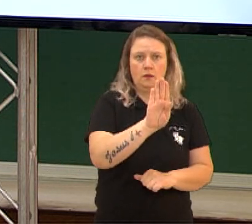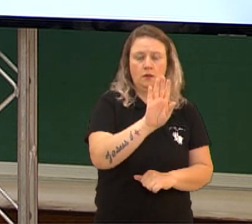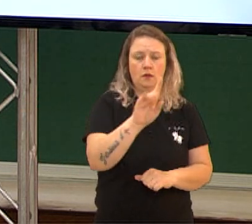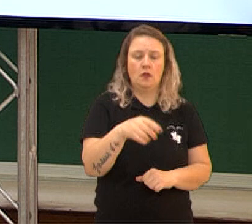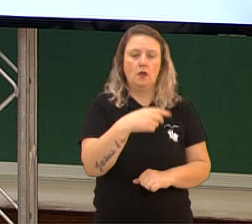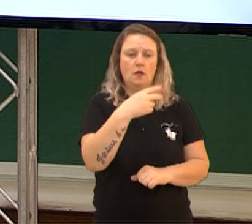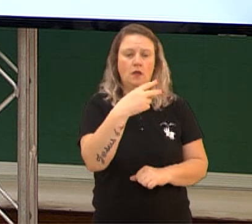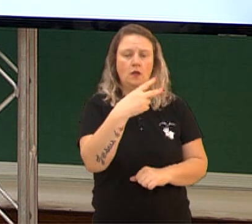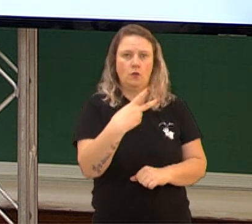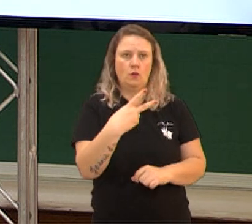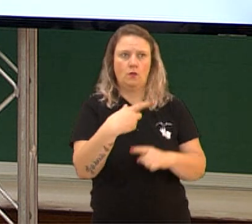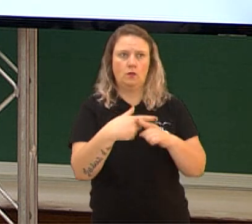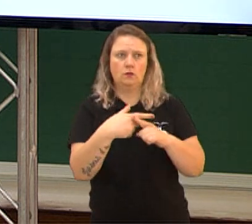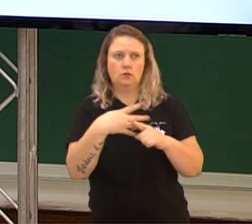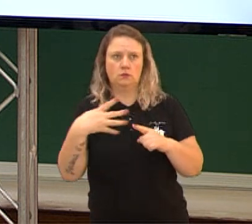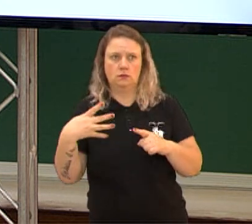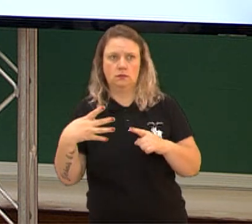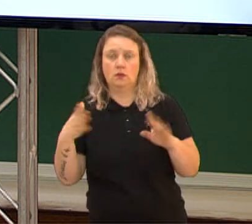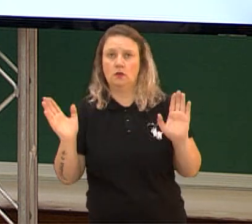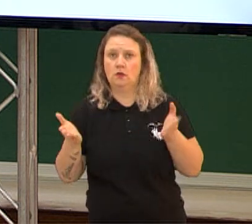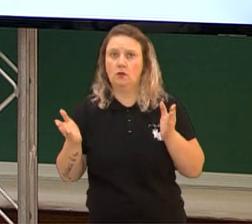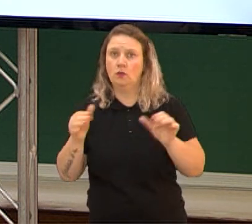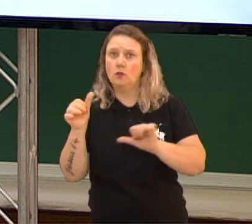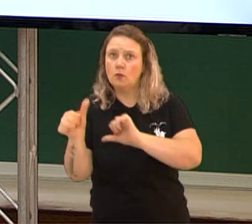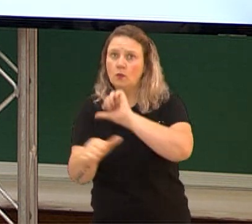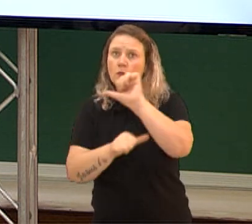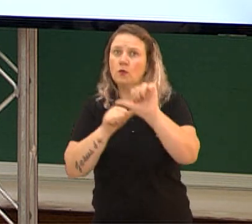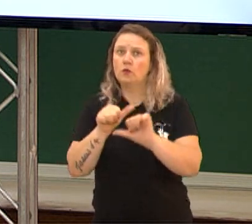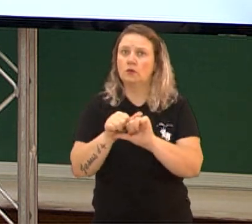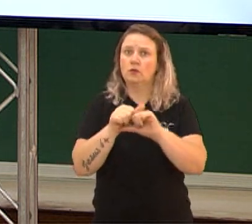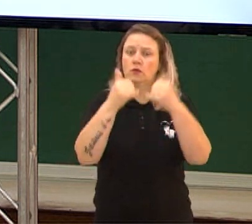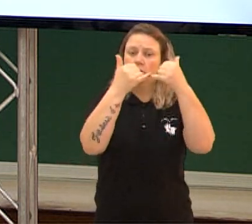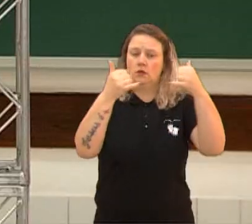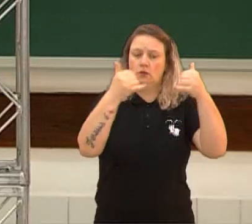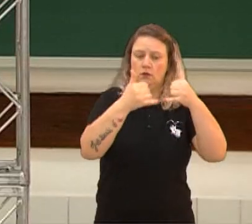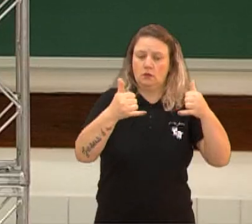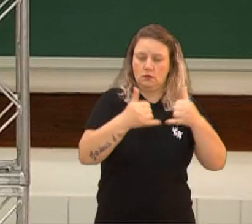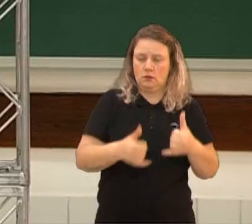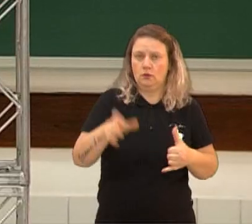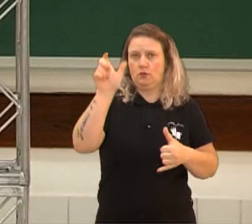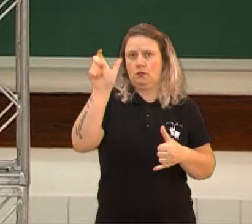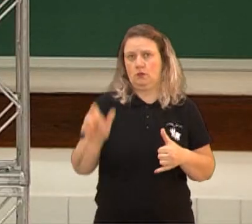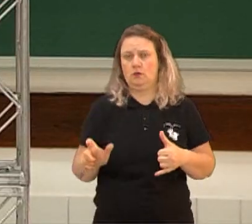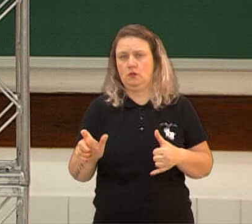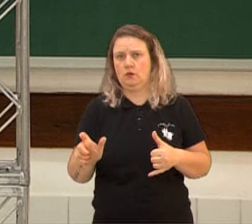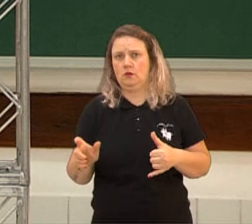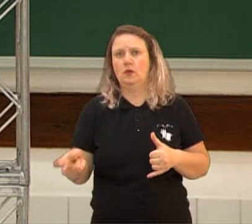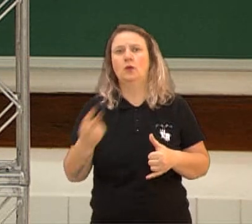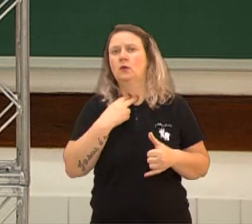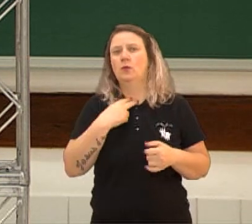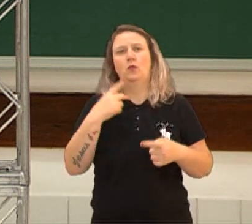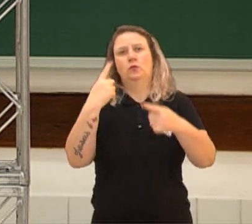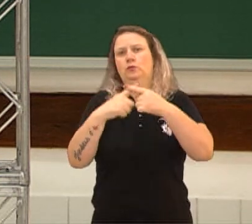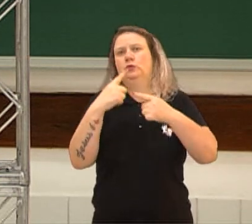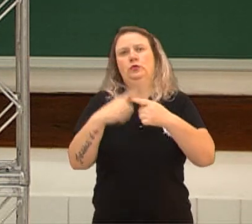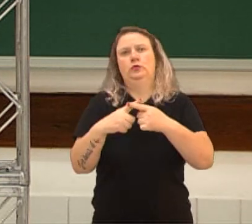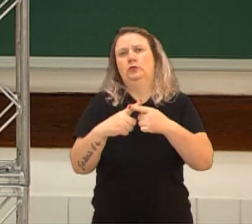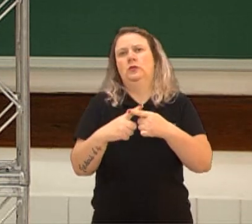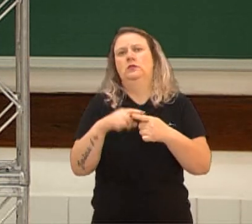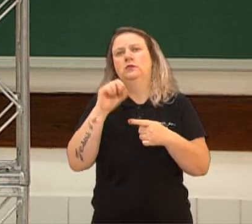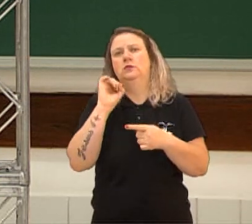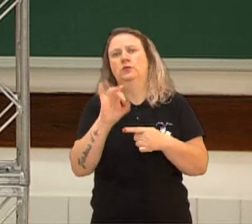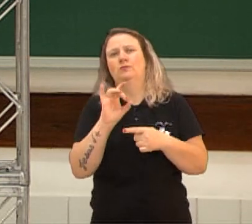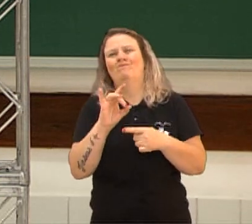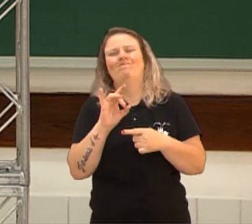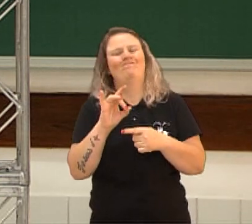B não é mais igual ao número de linhas da A. Portanto, eu não posso multiplicar. Então, você não vai sair multiplicando porque não